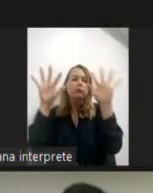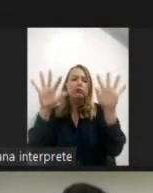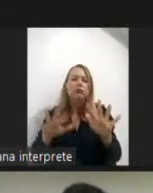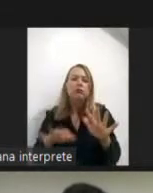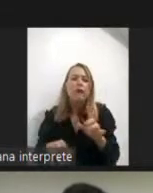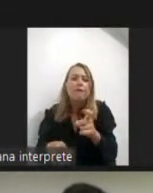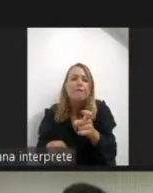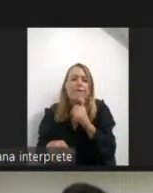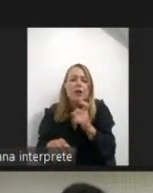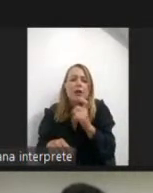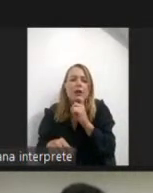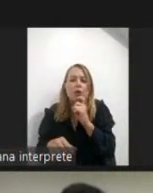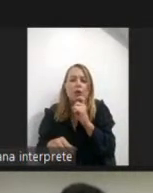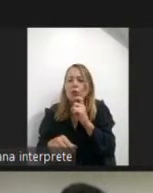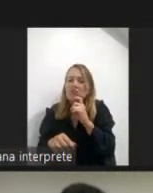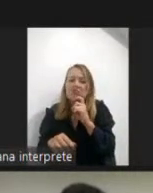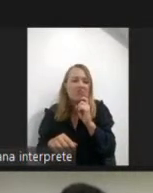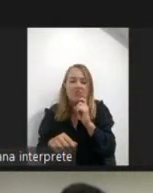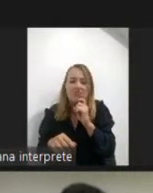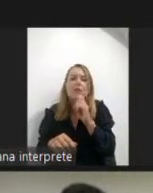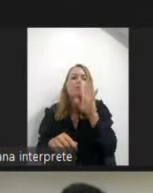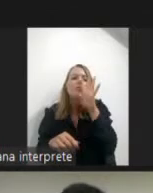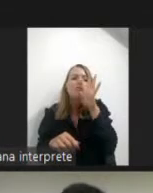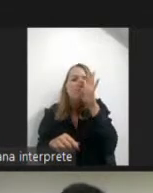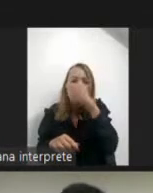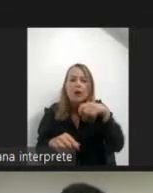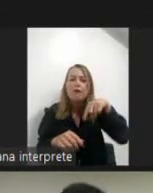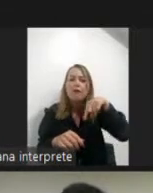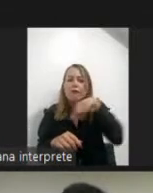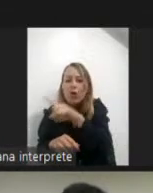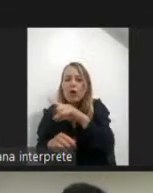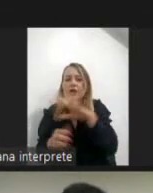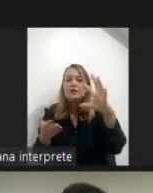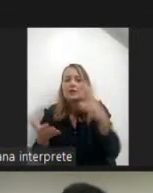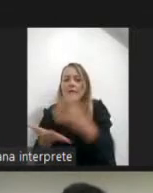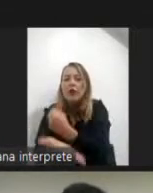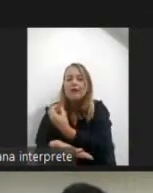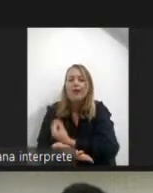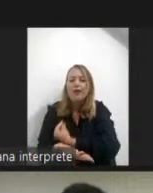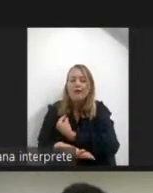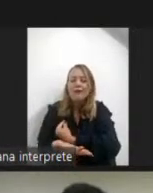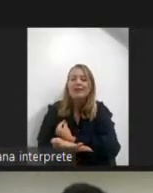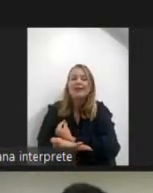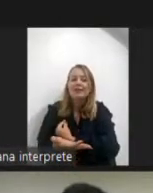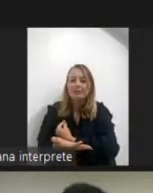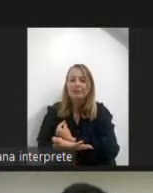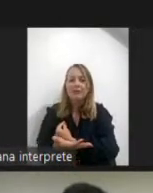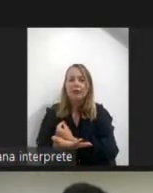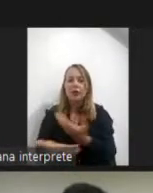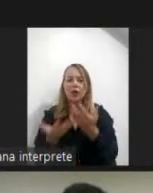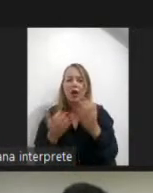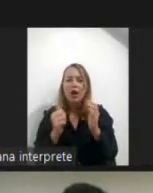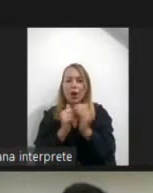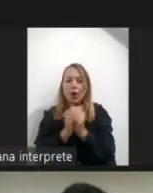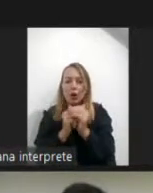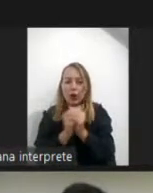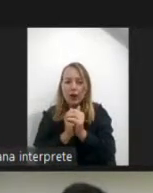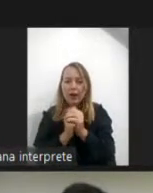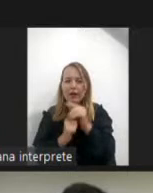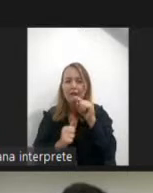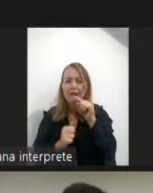e ele salvou aquela vida. E salvou aquela alma. Eu quero orar com você, encerrando esse